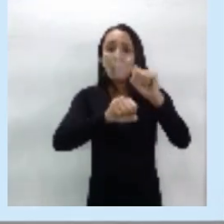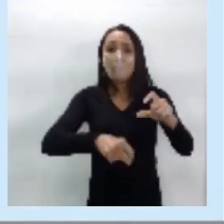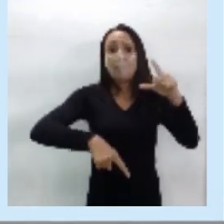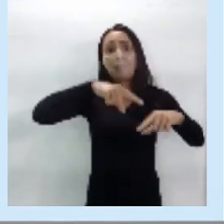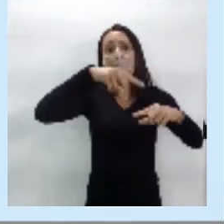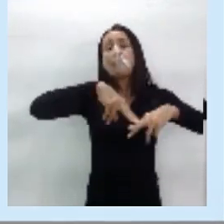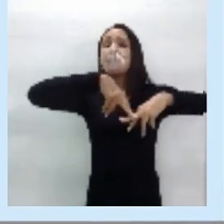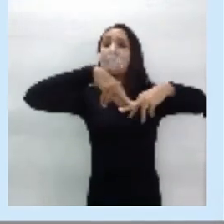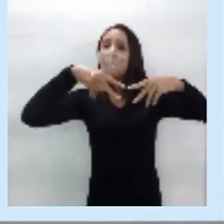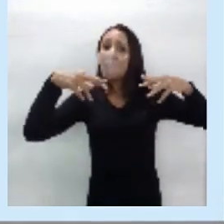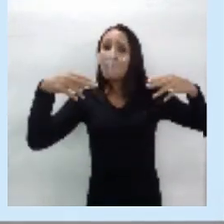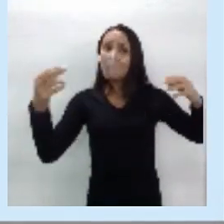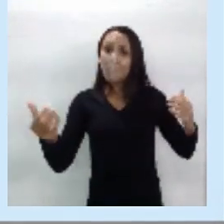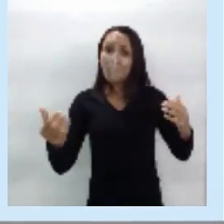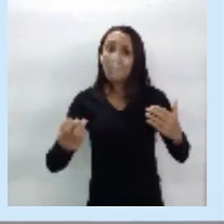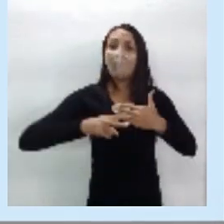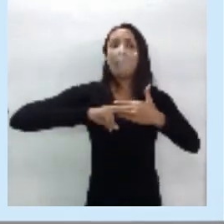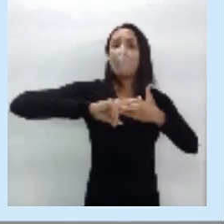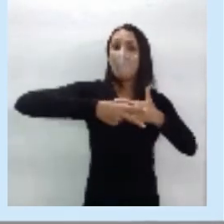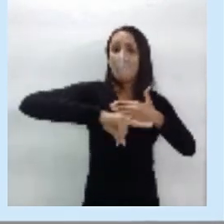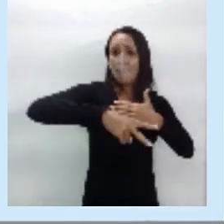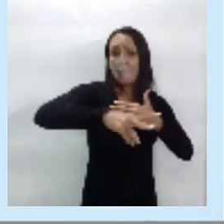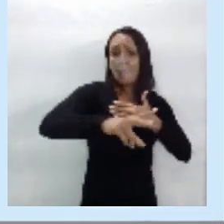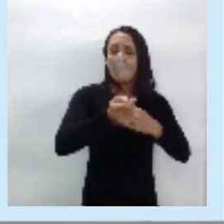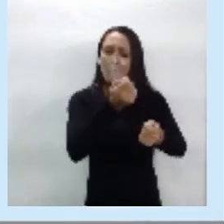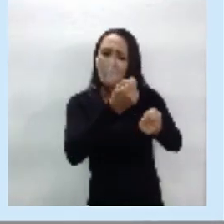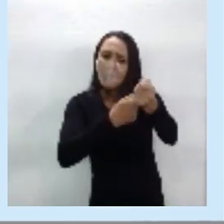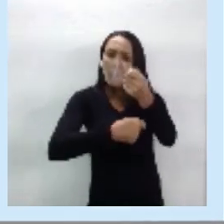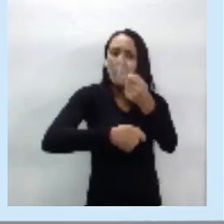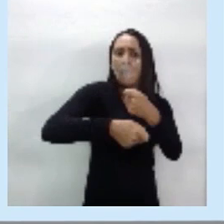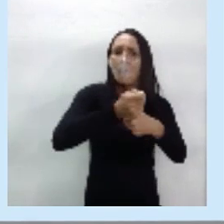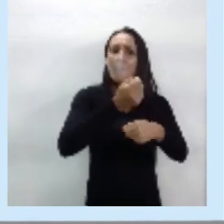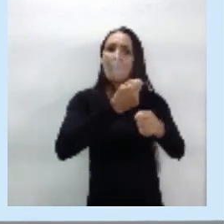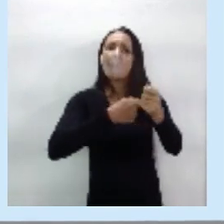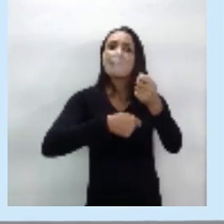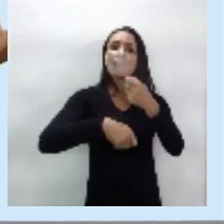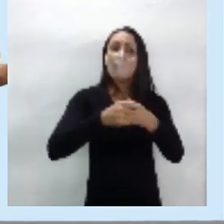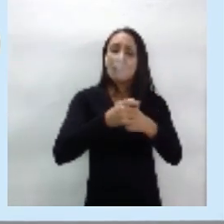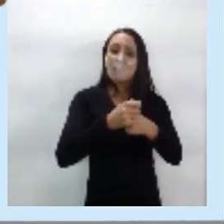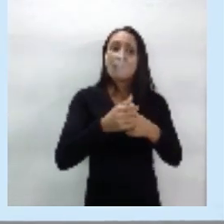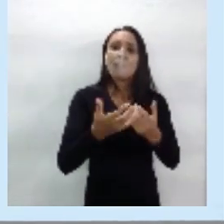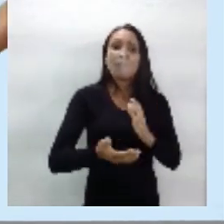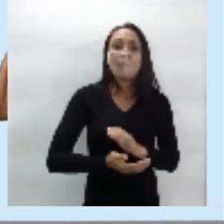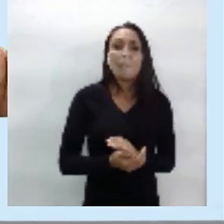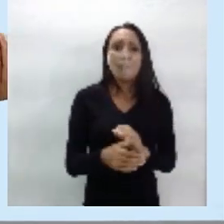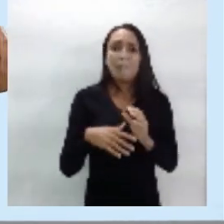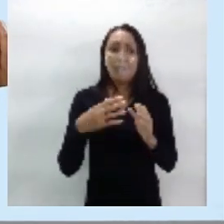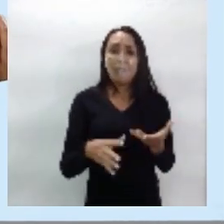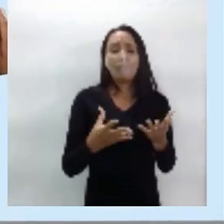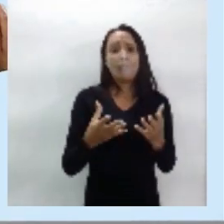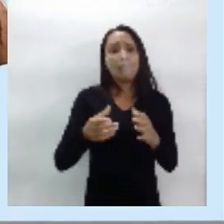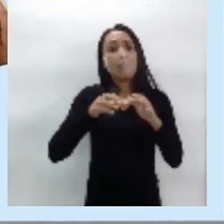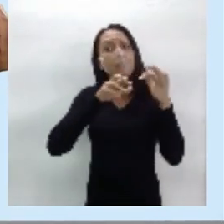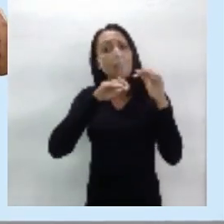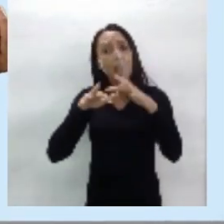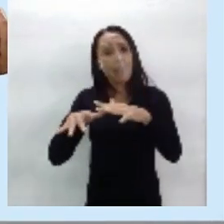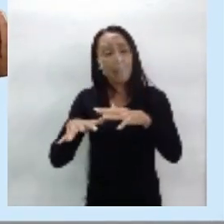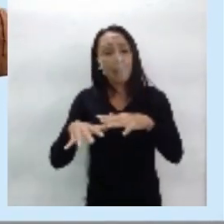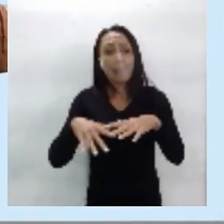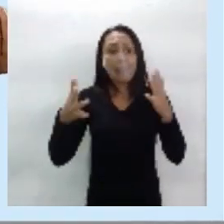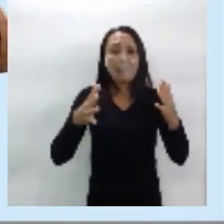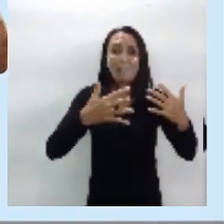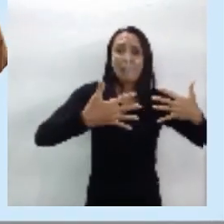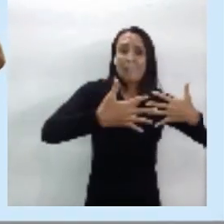matéria-prima e, consequentemente, fazia esse comércio mercantil entre colônia e a